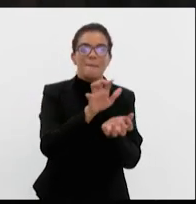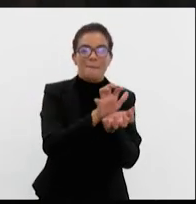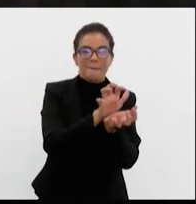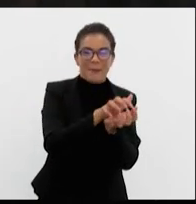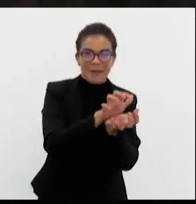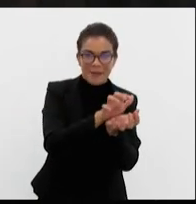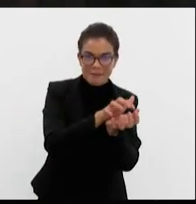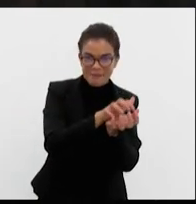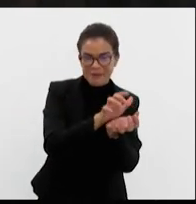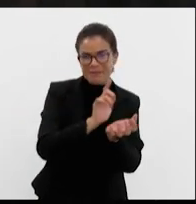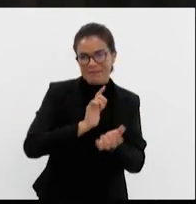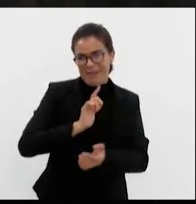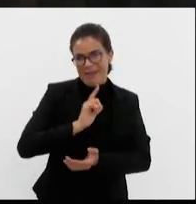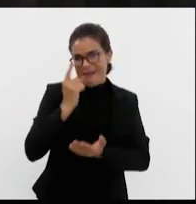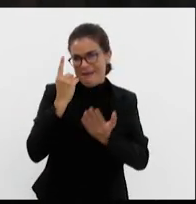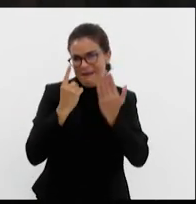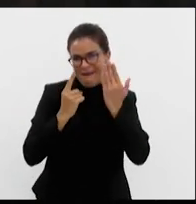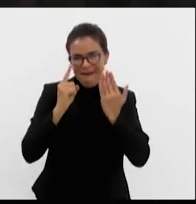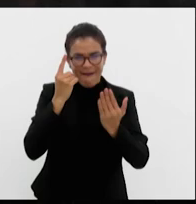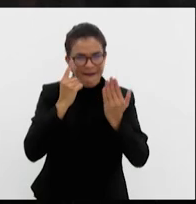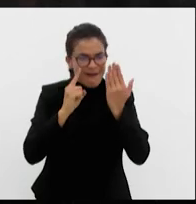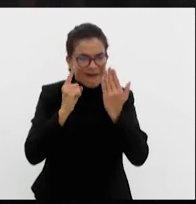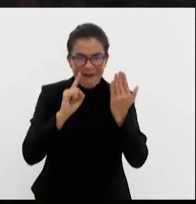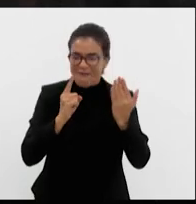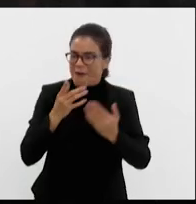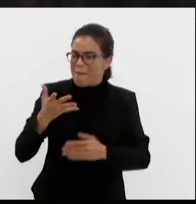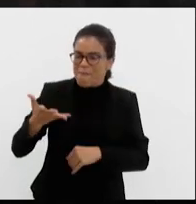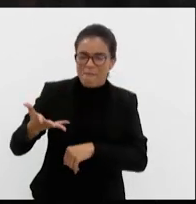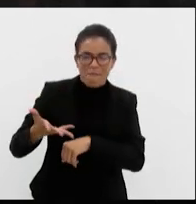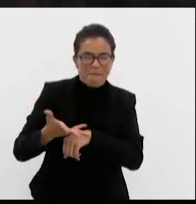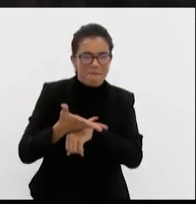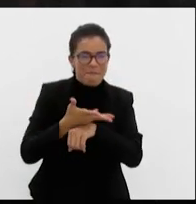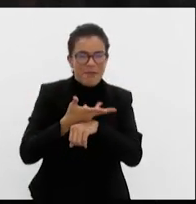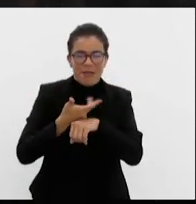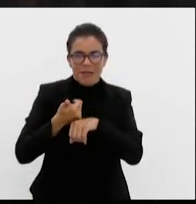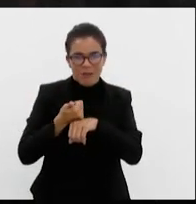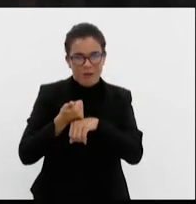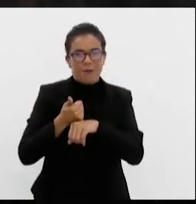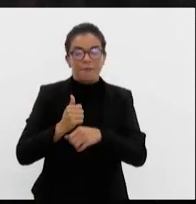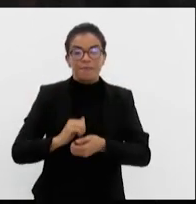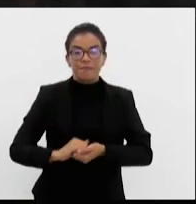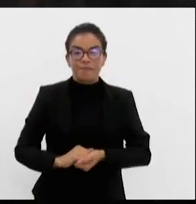Pernambuco, que tem carnavais também da melhor qualidade.